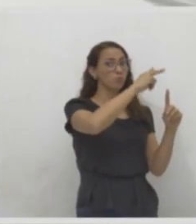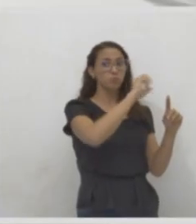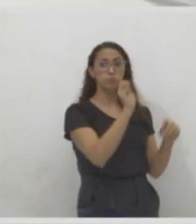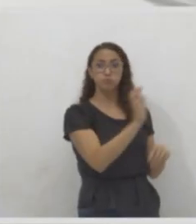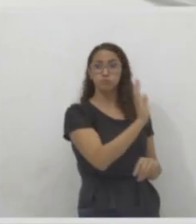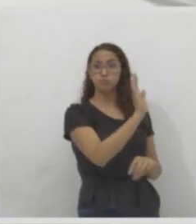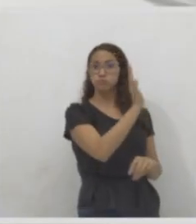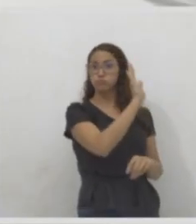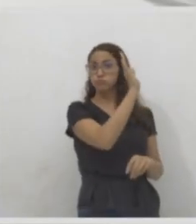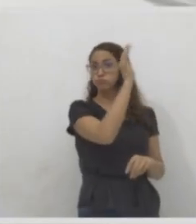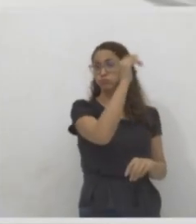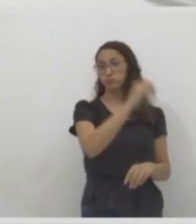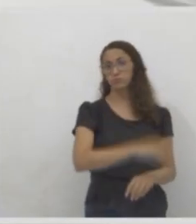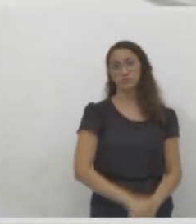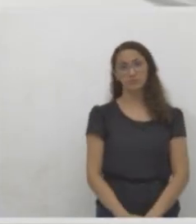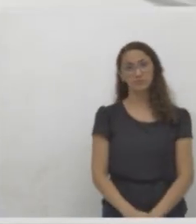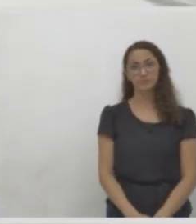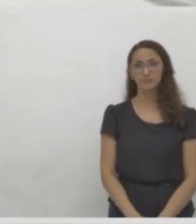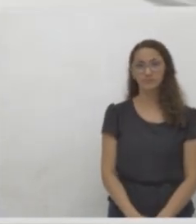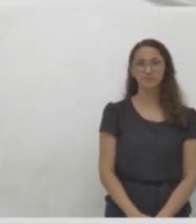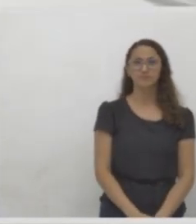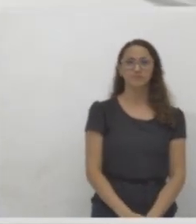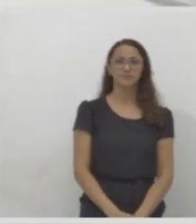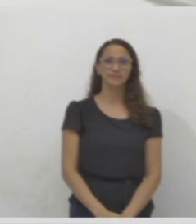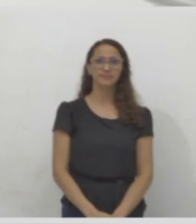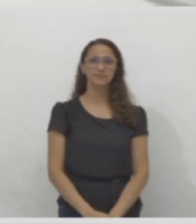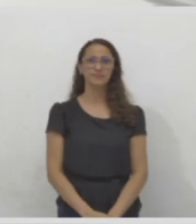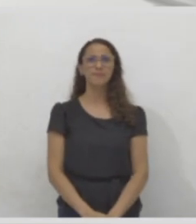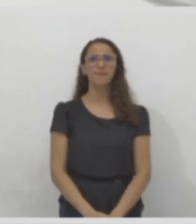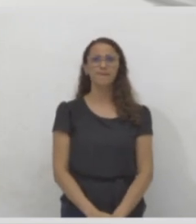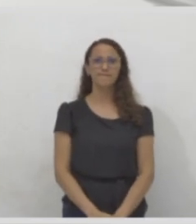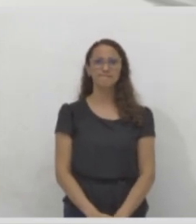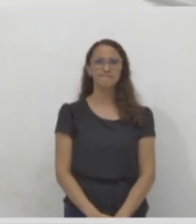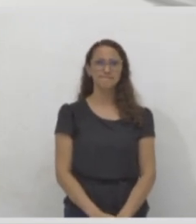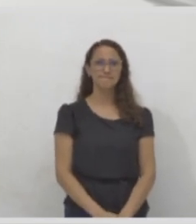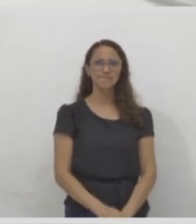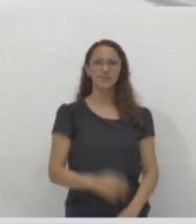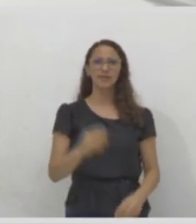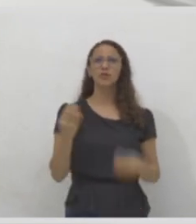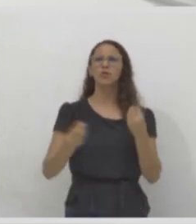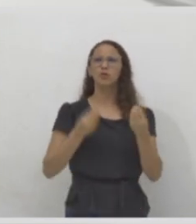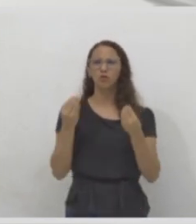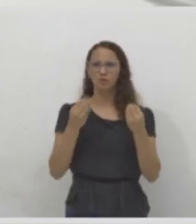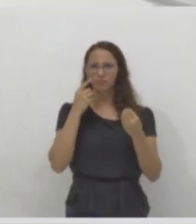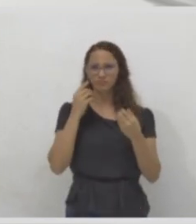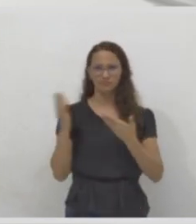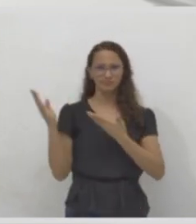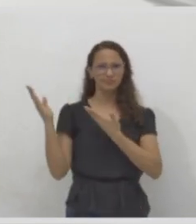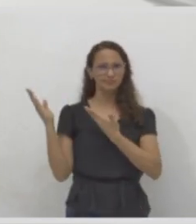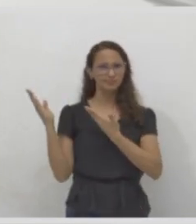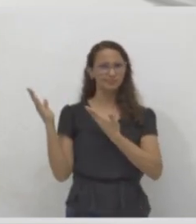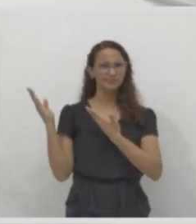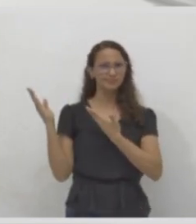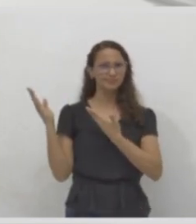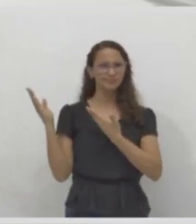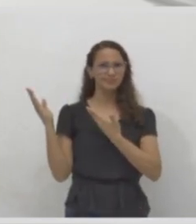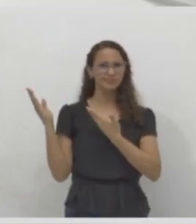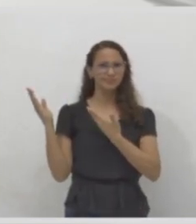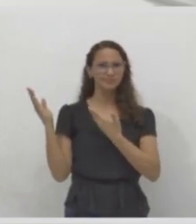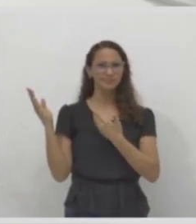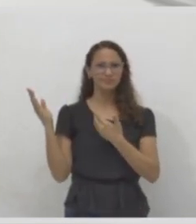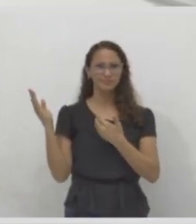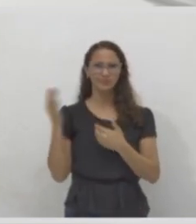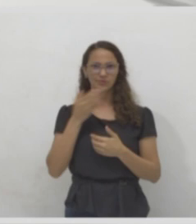olha, como funcionava esse sistema de aviamento. O seringueiro, tá? O seringueiro, ele vai até